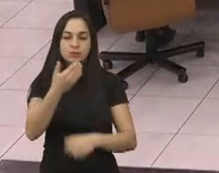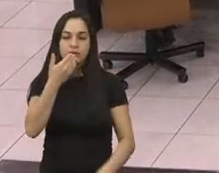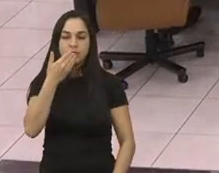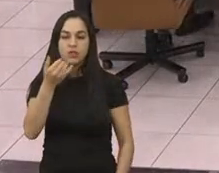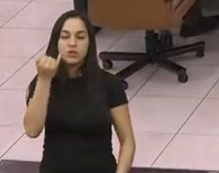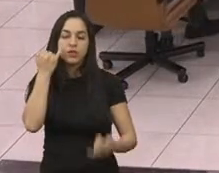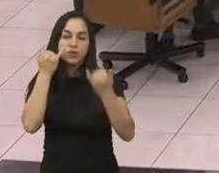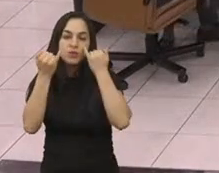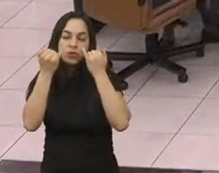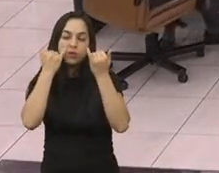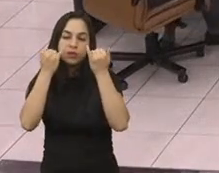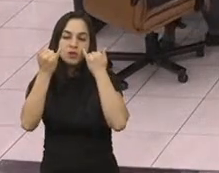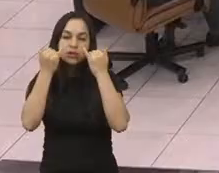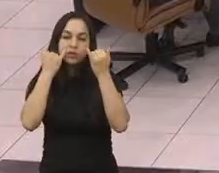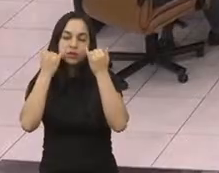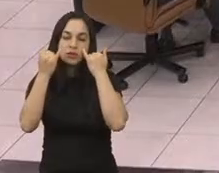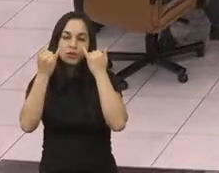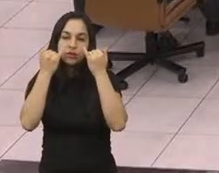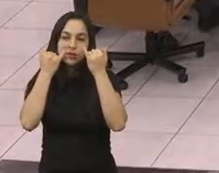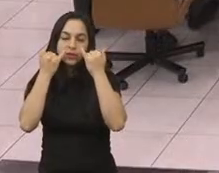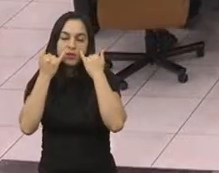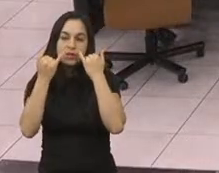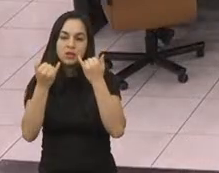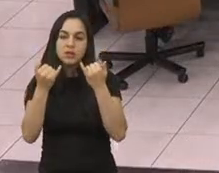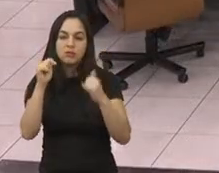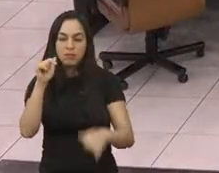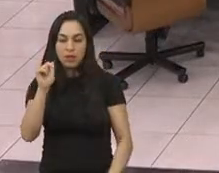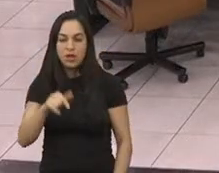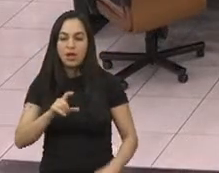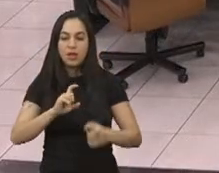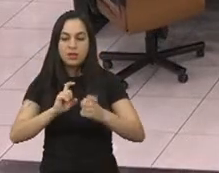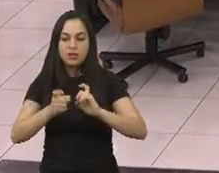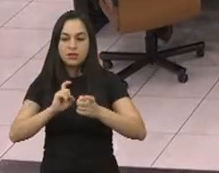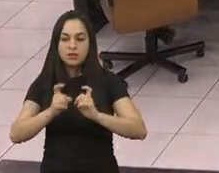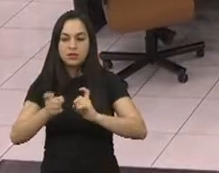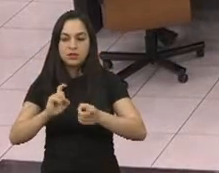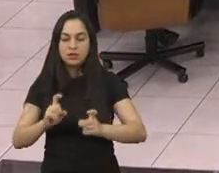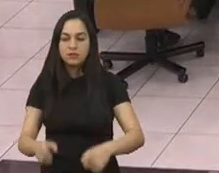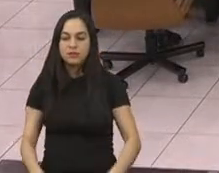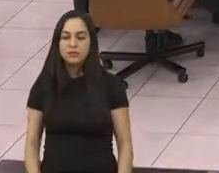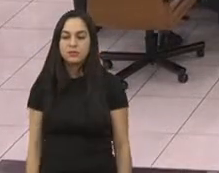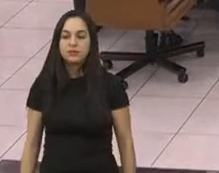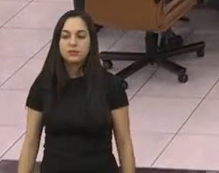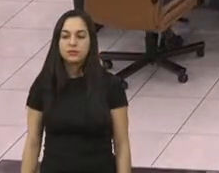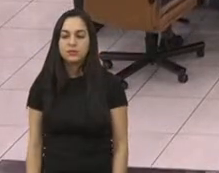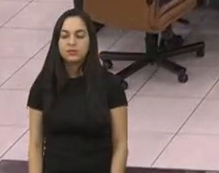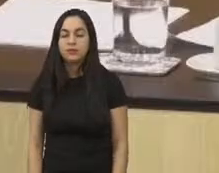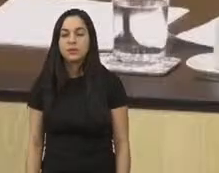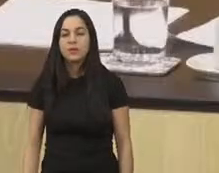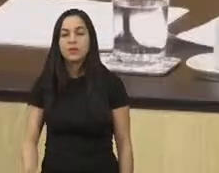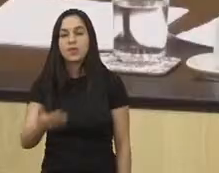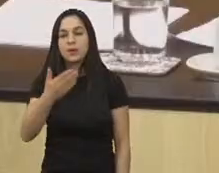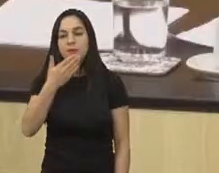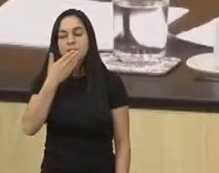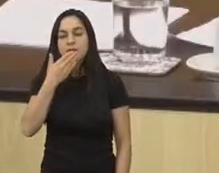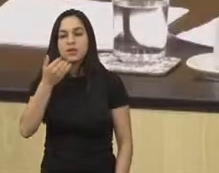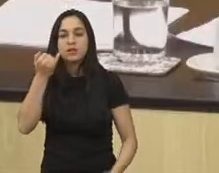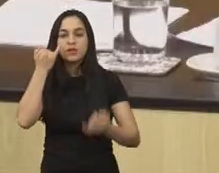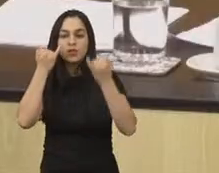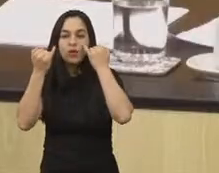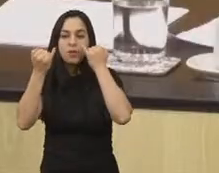de informações protocolados para esta sessão. Pedido de informações